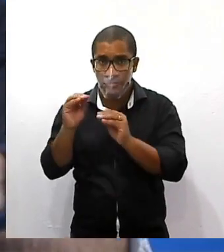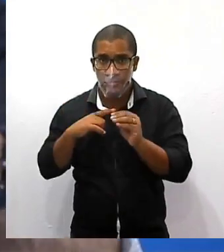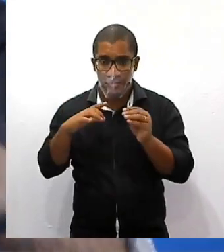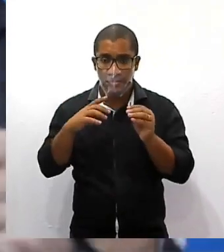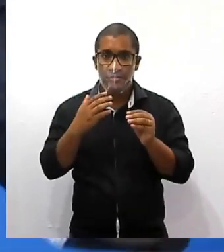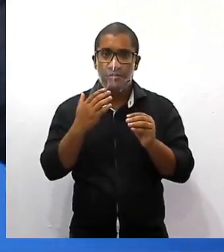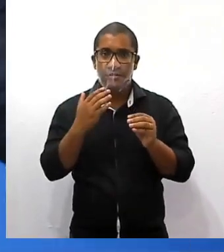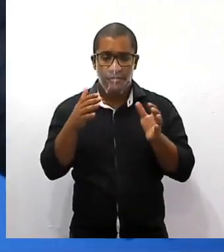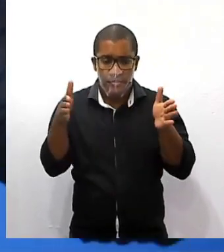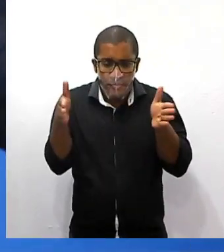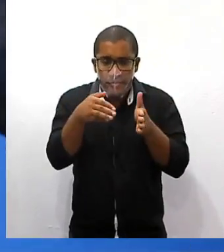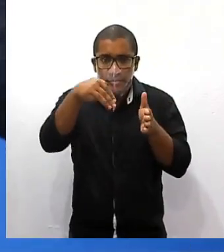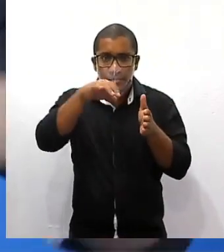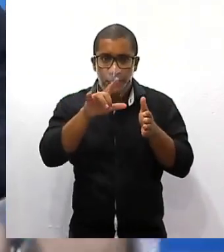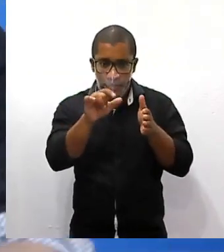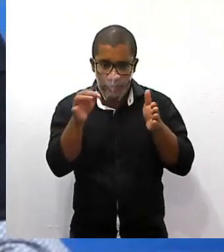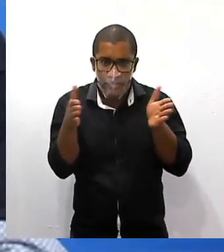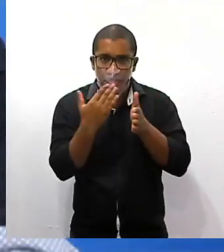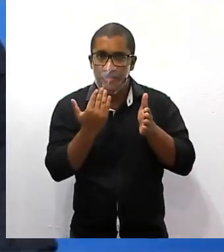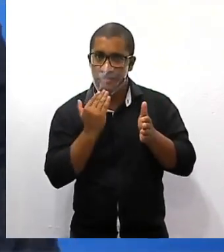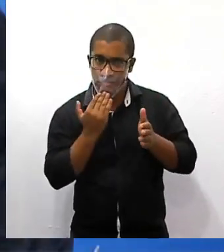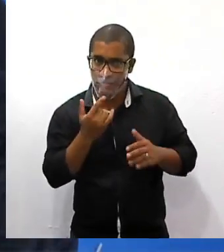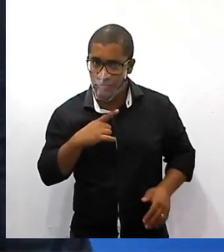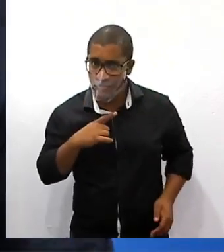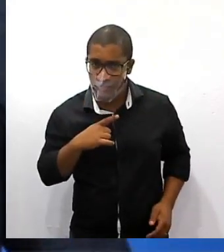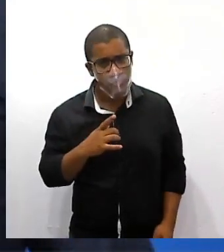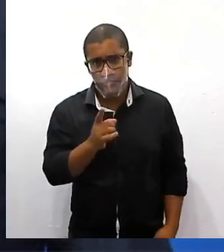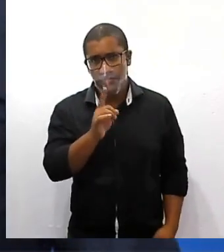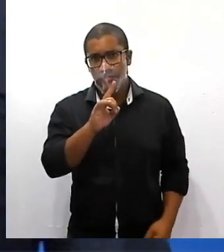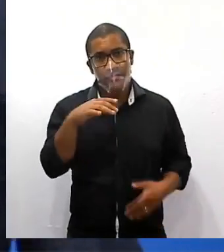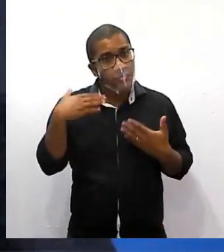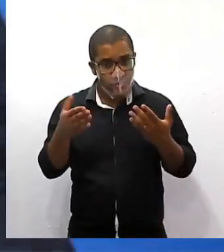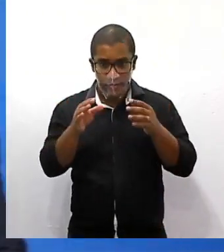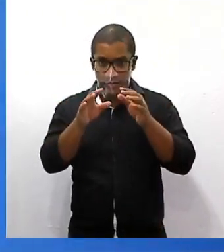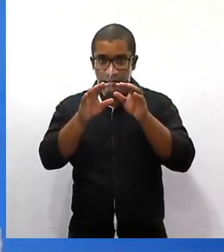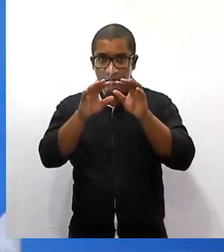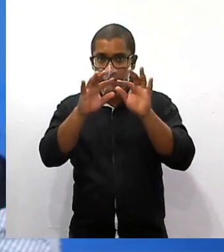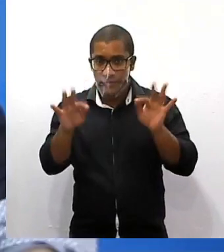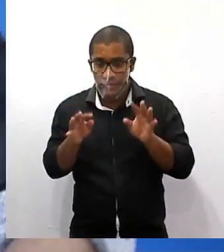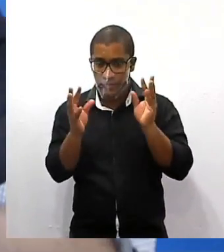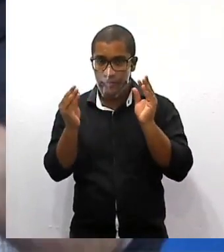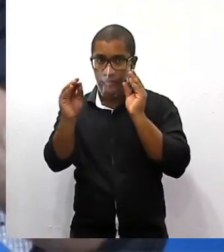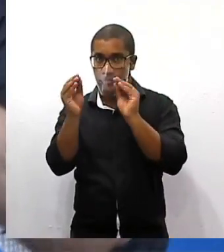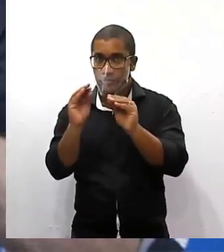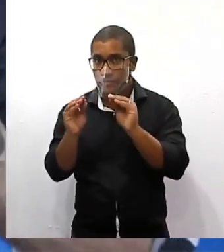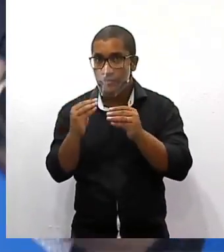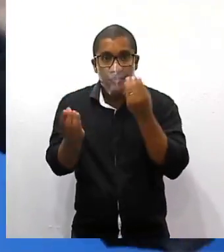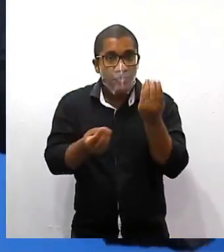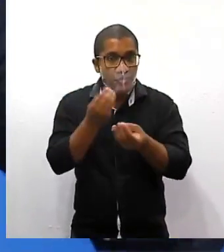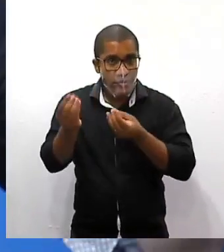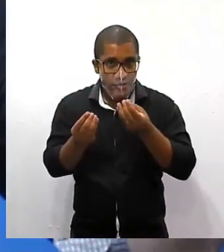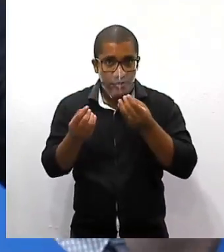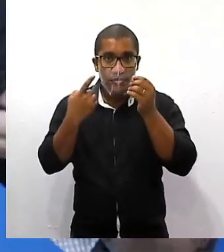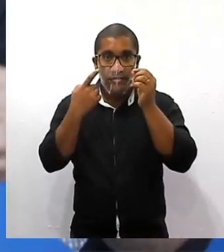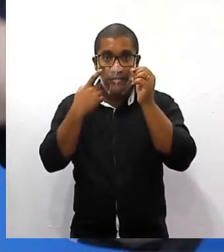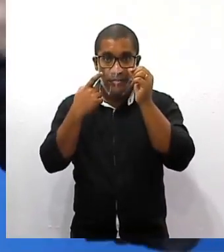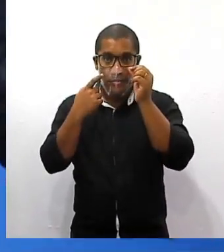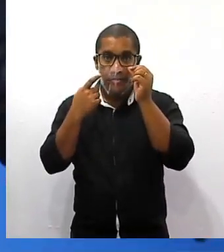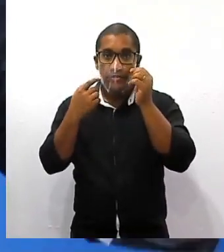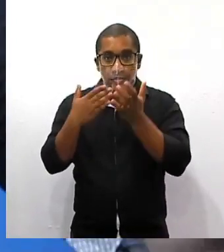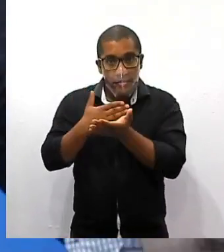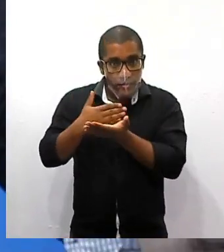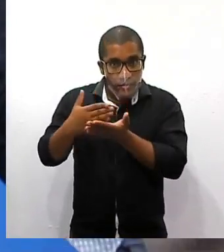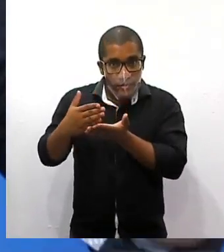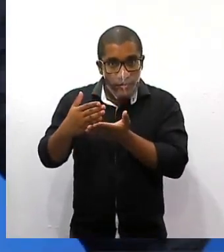que a deformação da mola é no início, no fim não. Então vejam que nossa equação ela vai ficar como? Ela vai ficar, no início eu tinha a